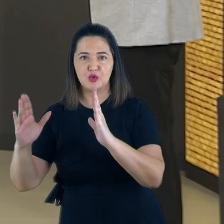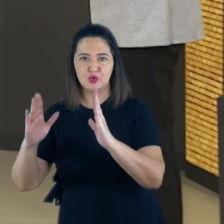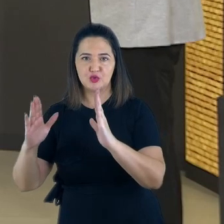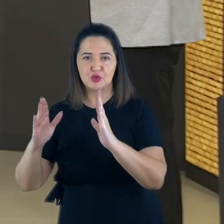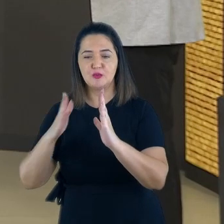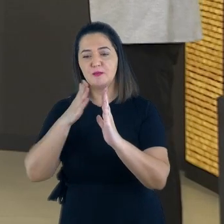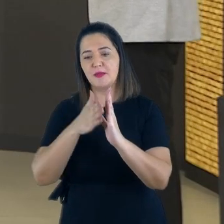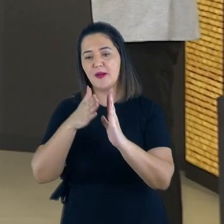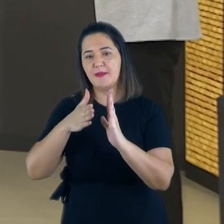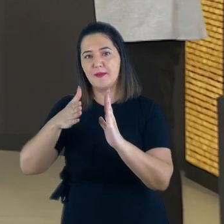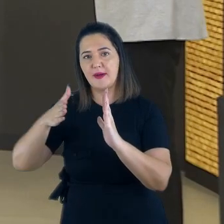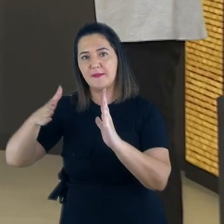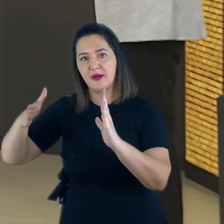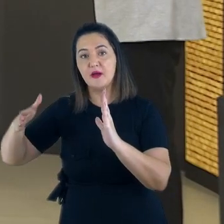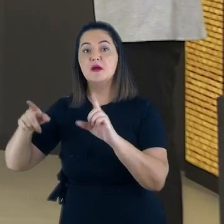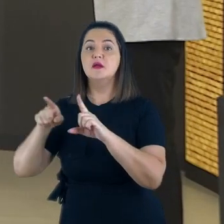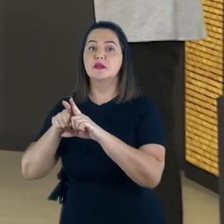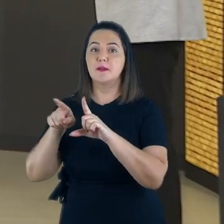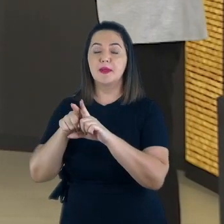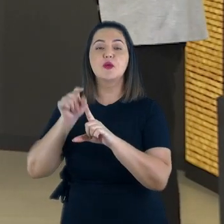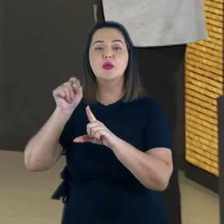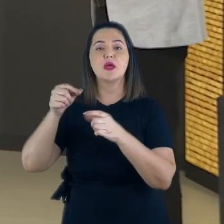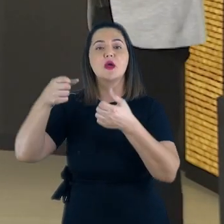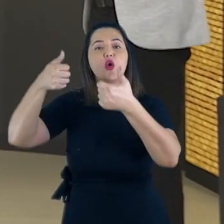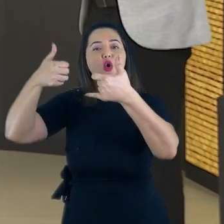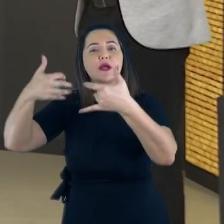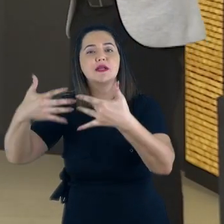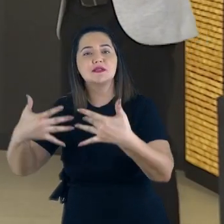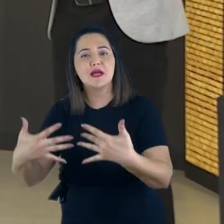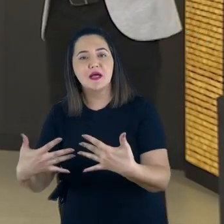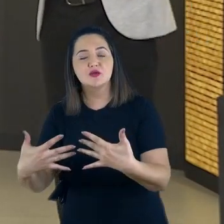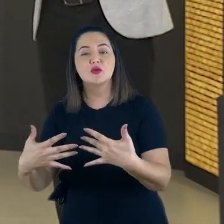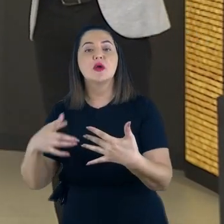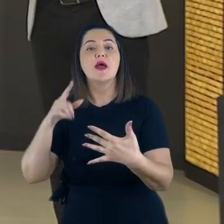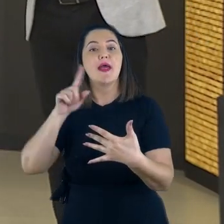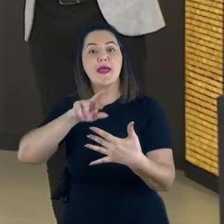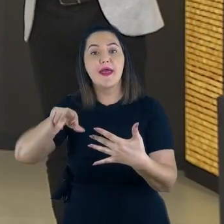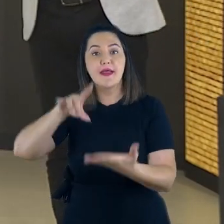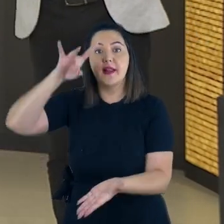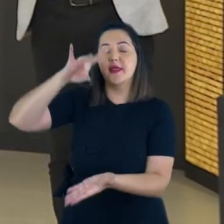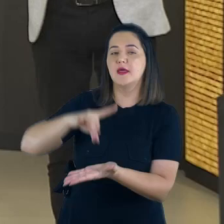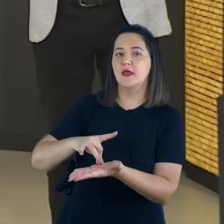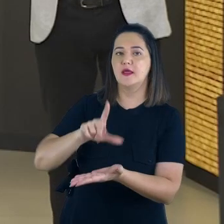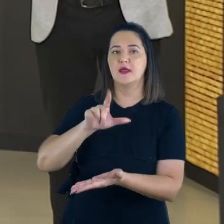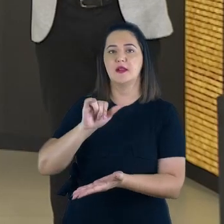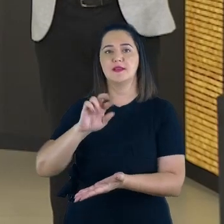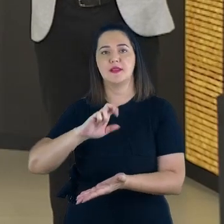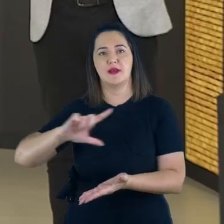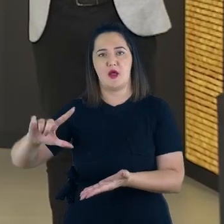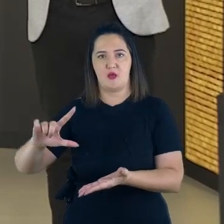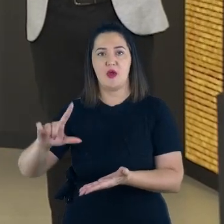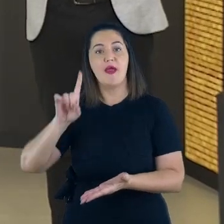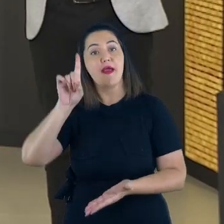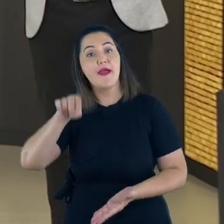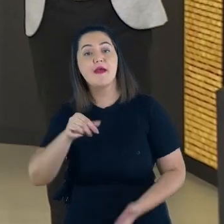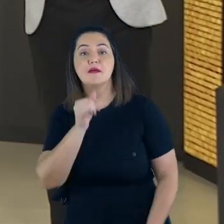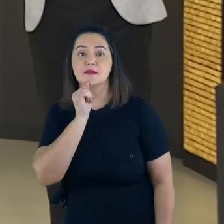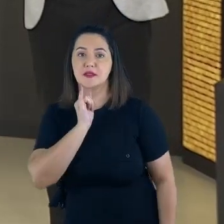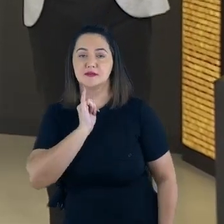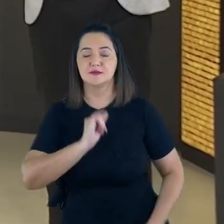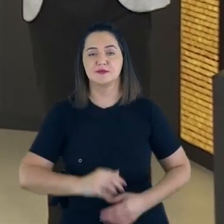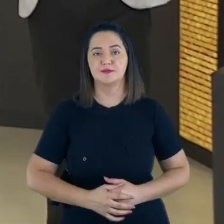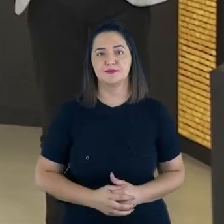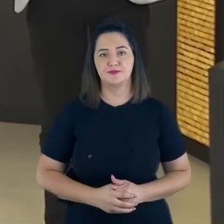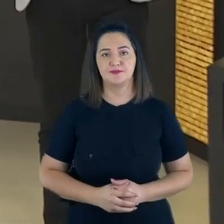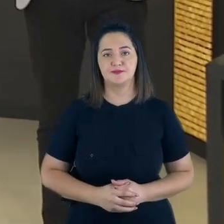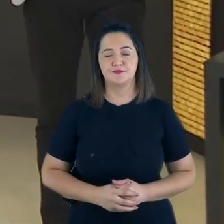cronológicos interligados sejam também dispostos em miniatura. Esse é o ponto. Você entendeu? E